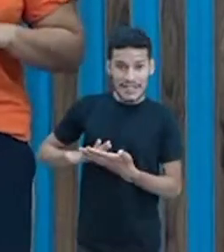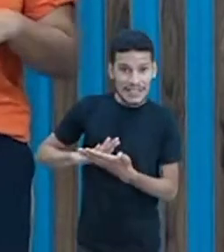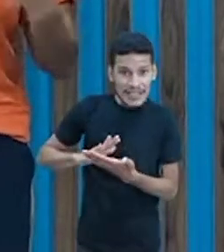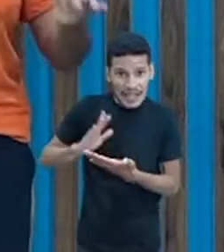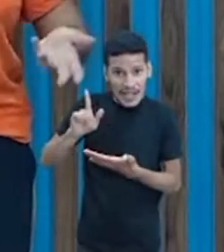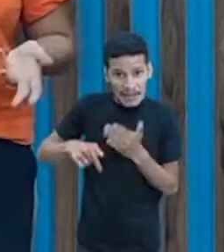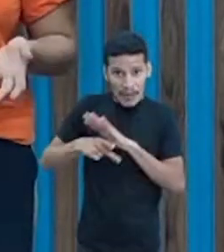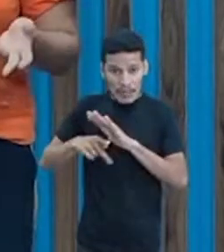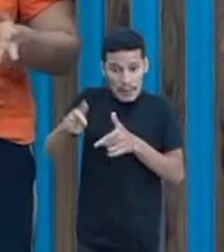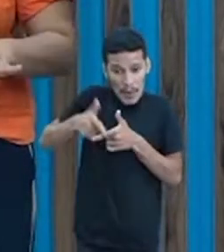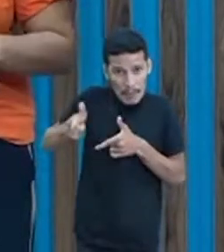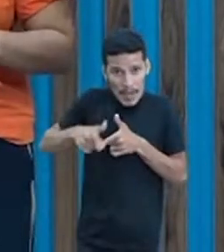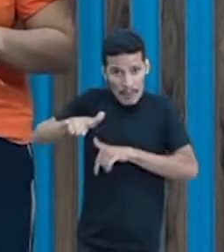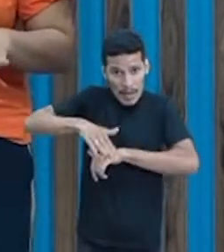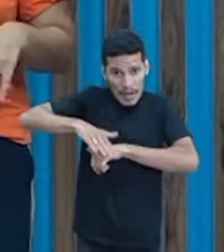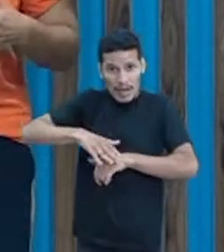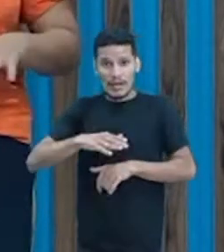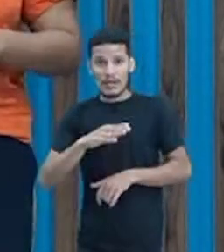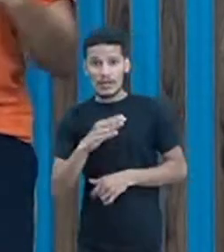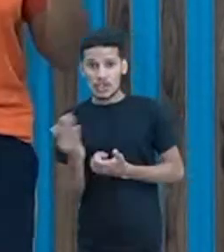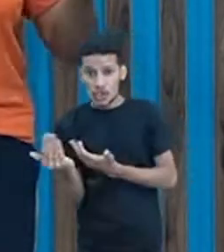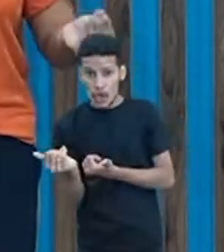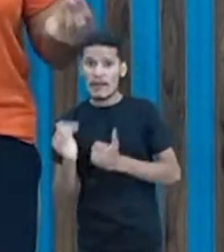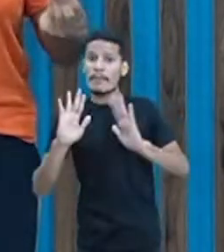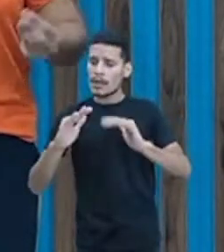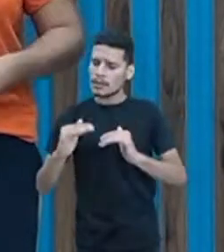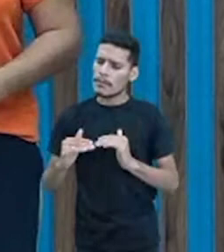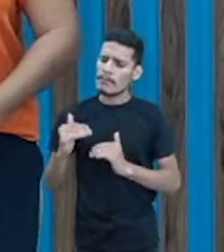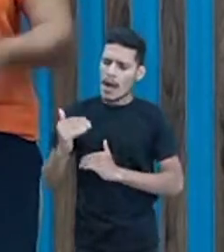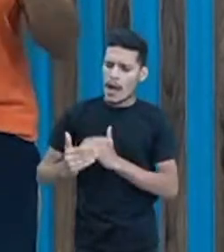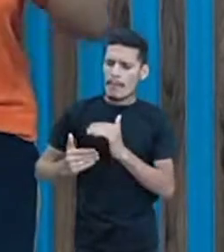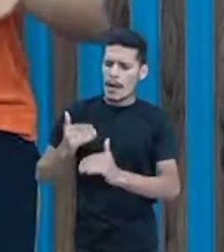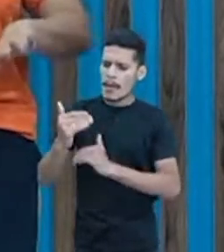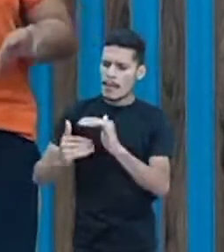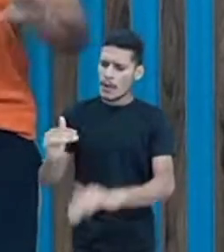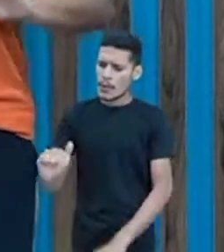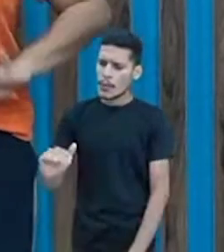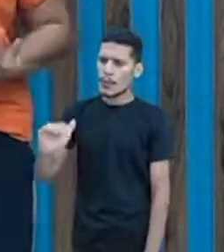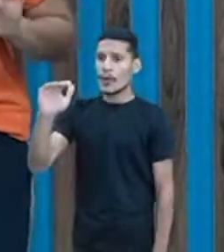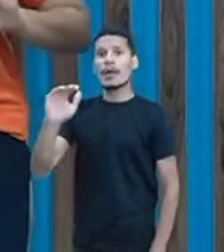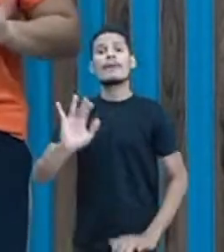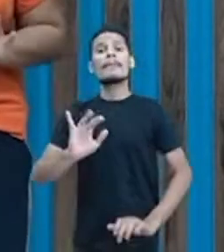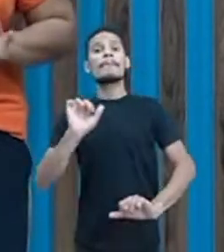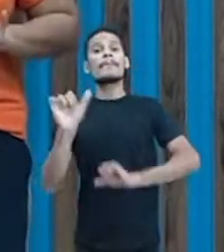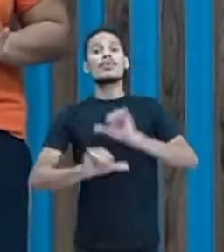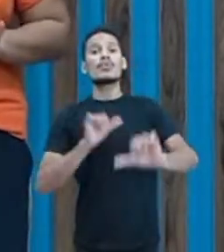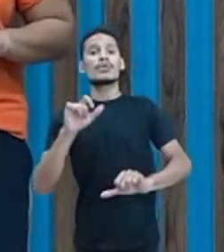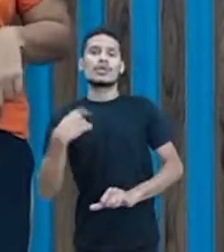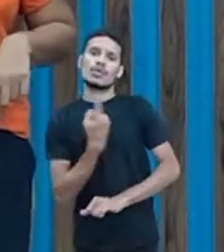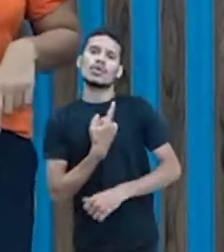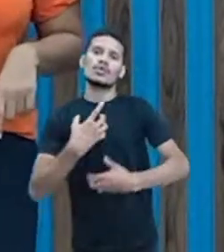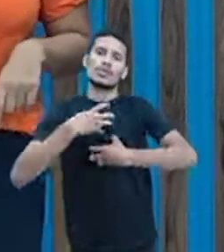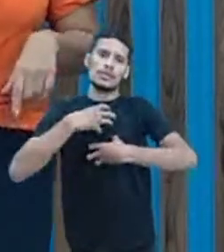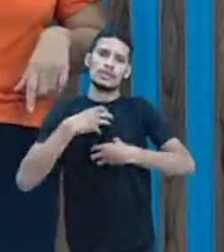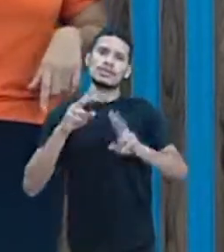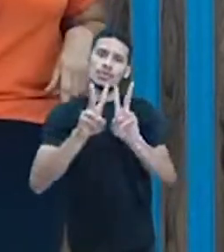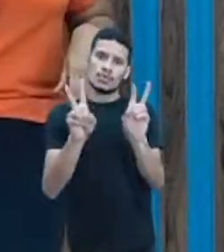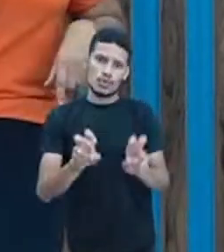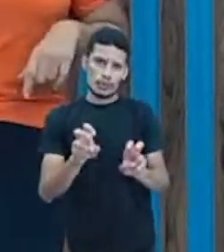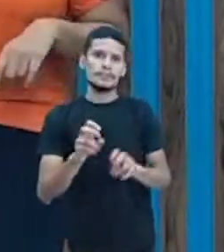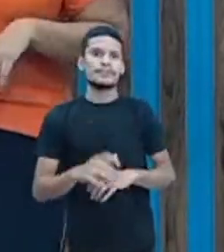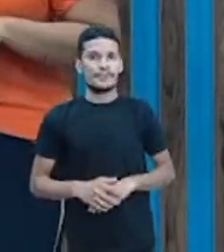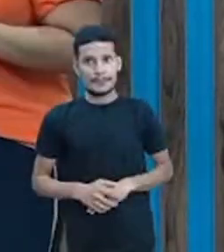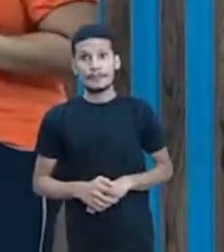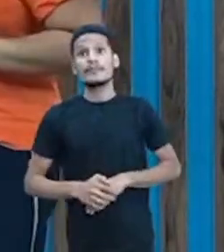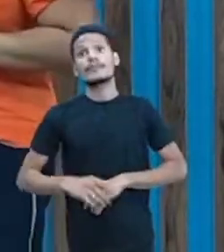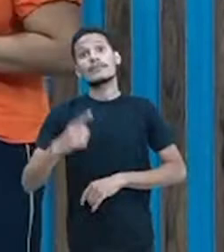muito jovem, mas depois que a gente cresce, ou muda, ou a gente muda a nossa relação com esses defeitos também.